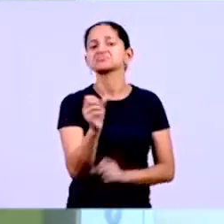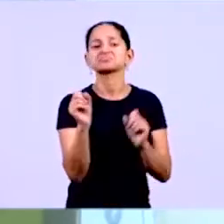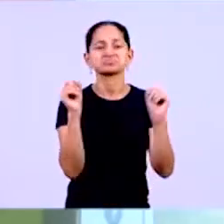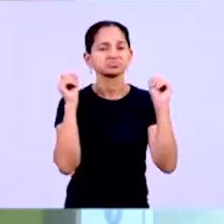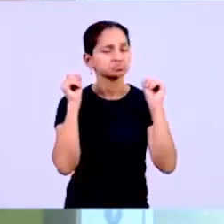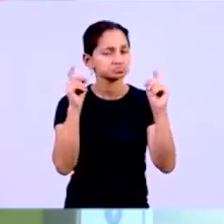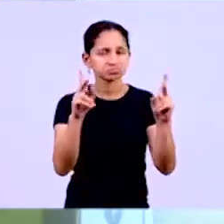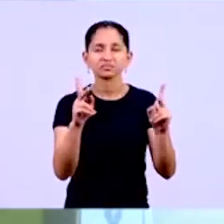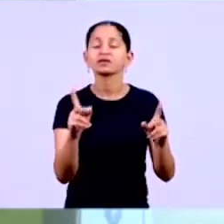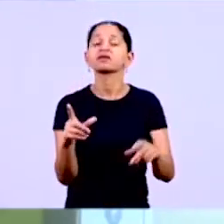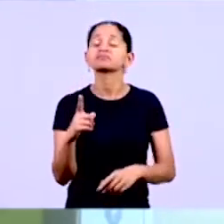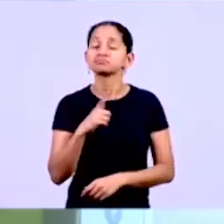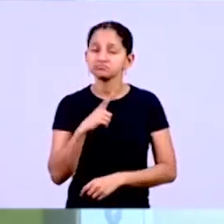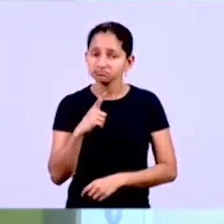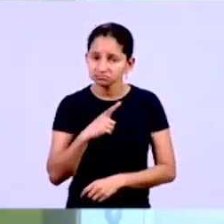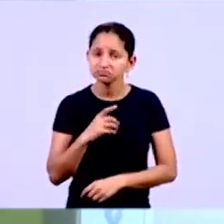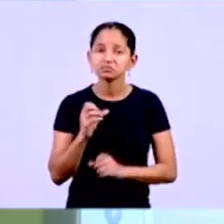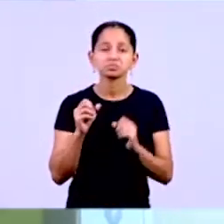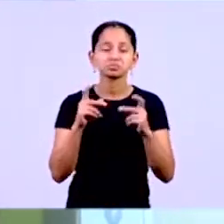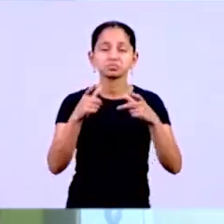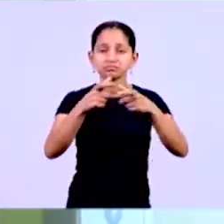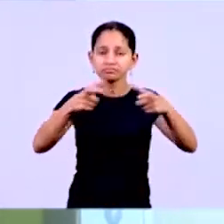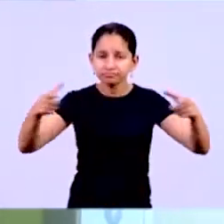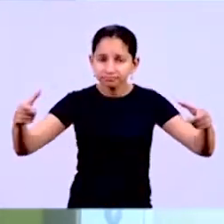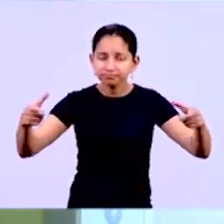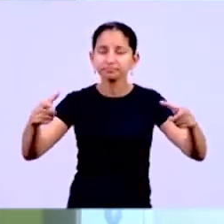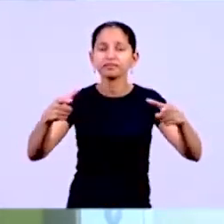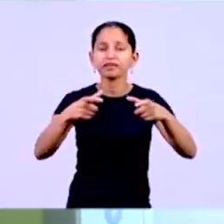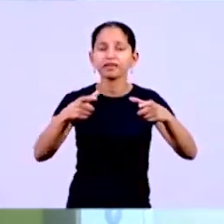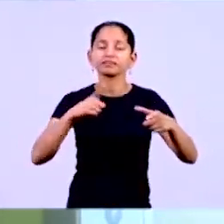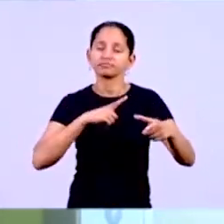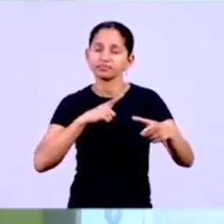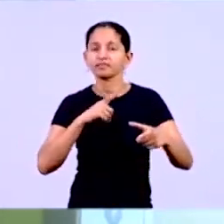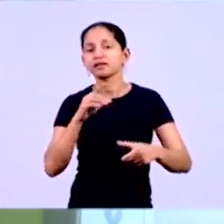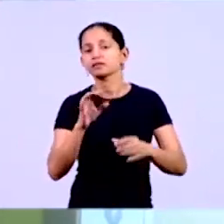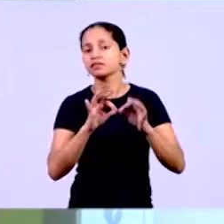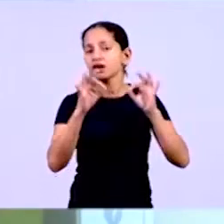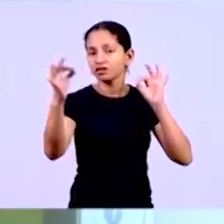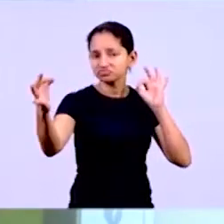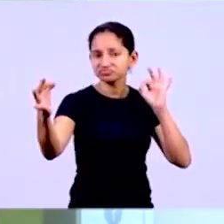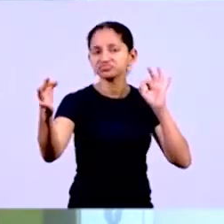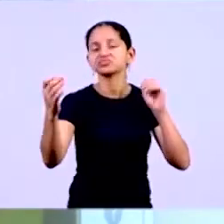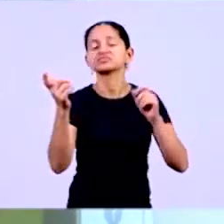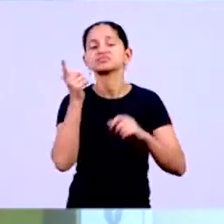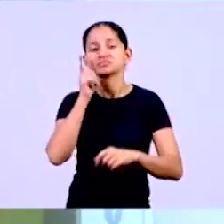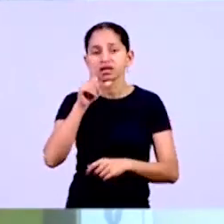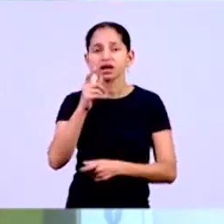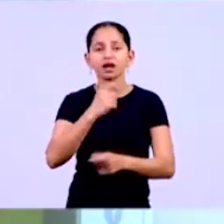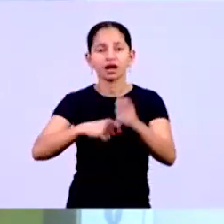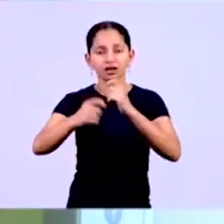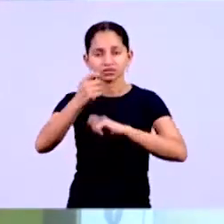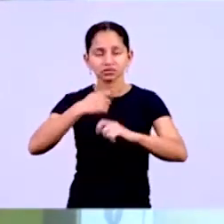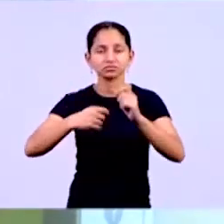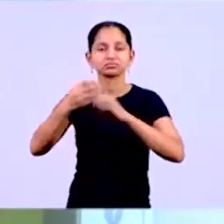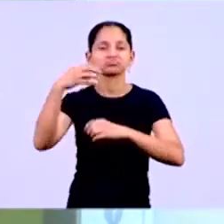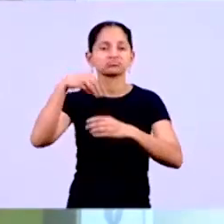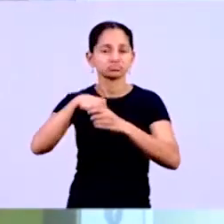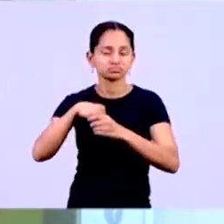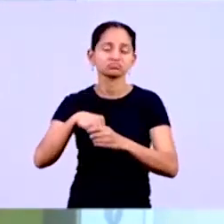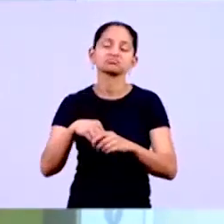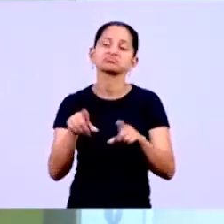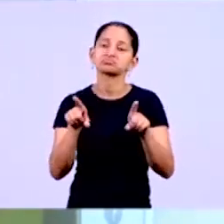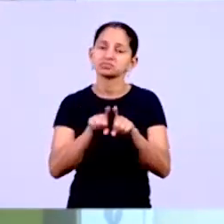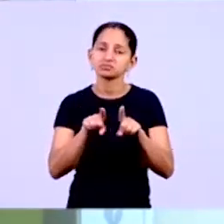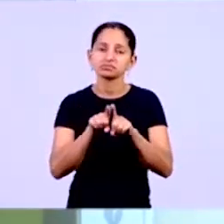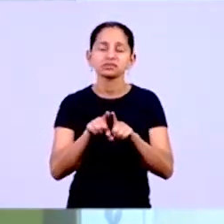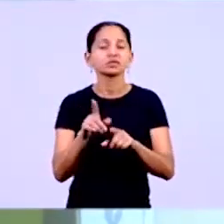bem capazes, que colocam tanto nosso ambiente à distância, nosso sistema administrativo, e atende muito